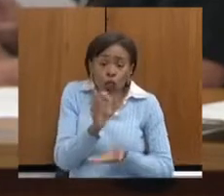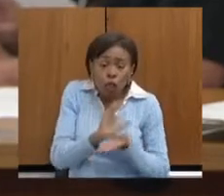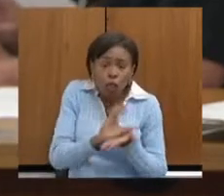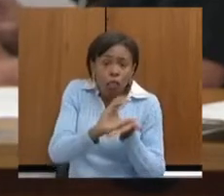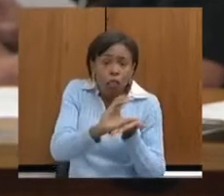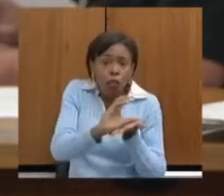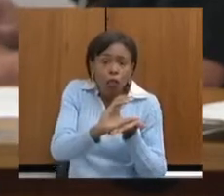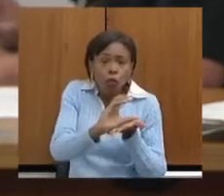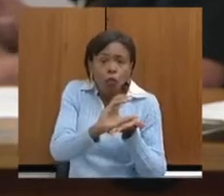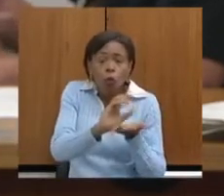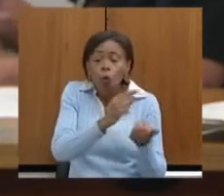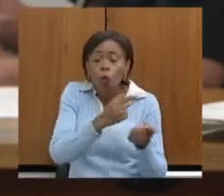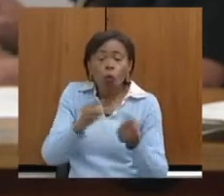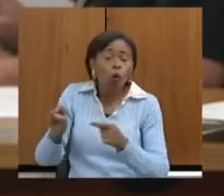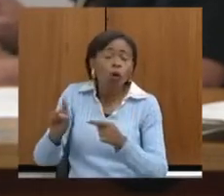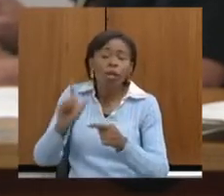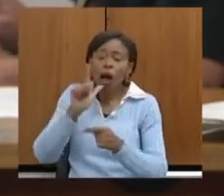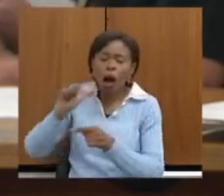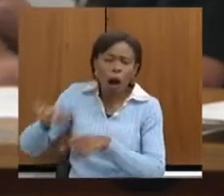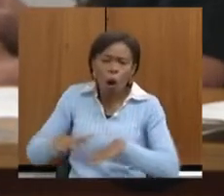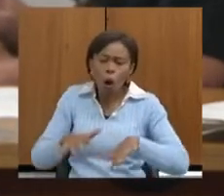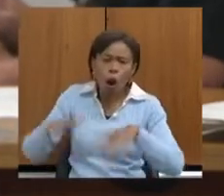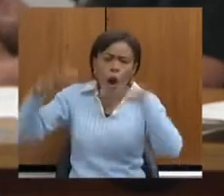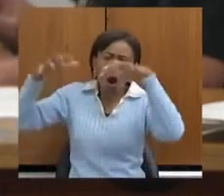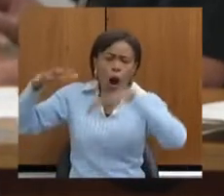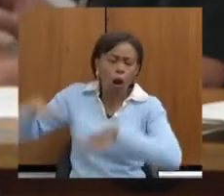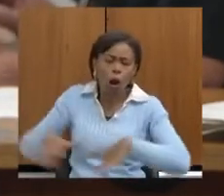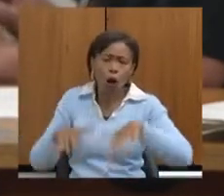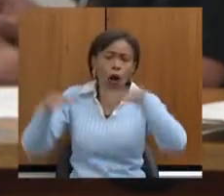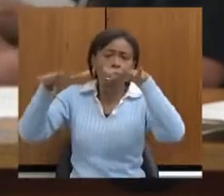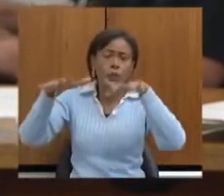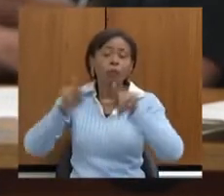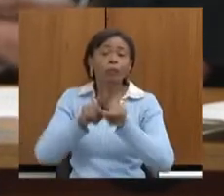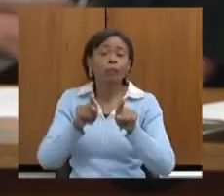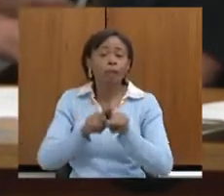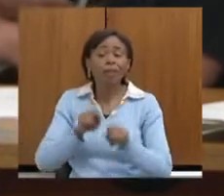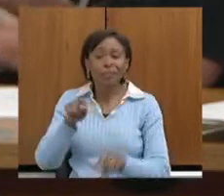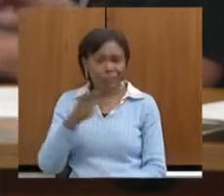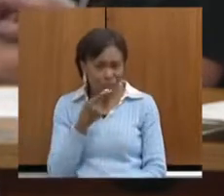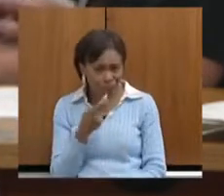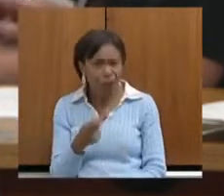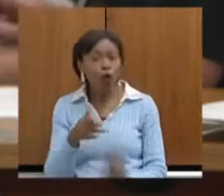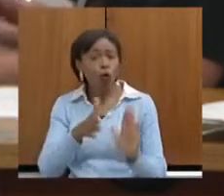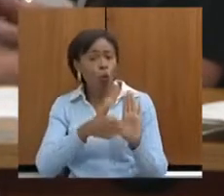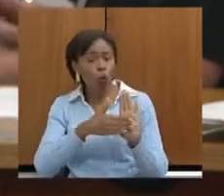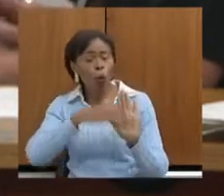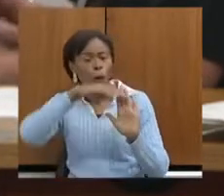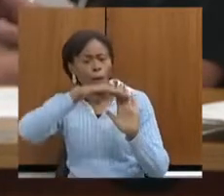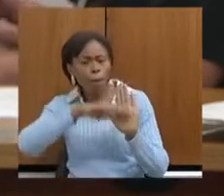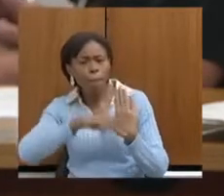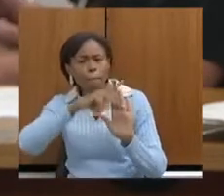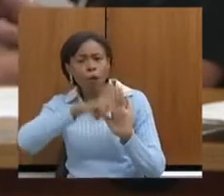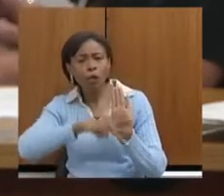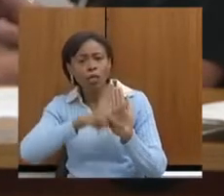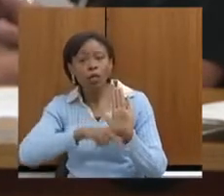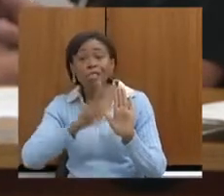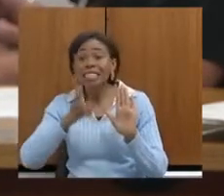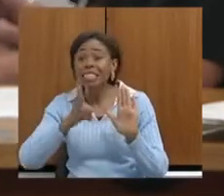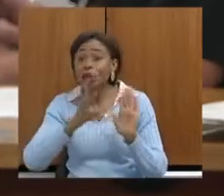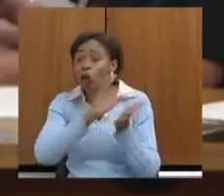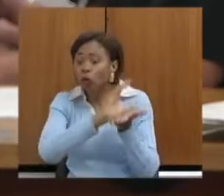enchentes e vocês falaram da importância de um programa permanente de transferência de